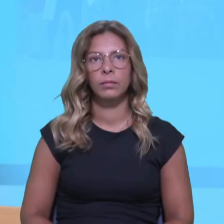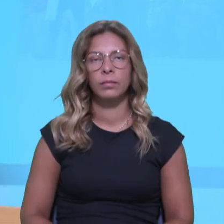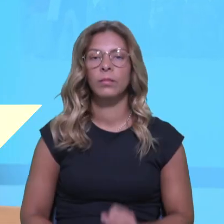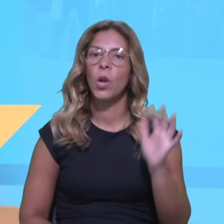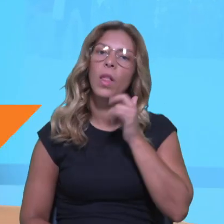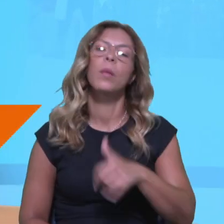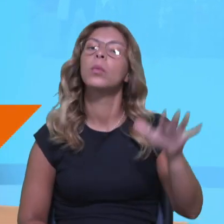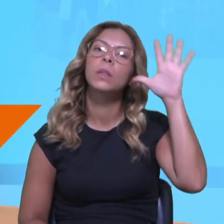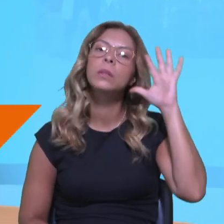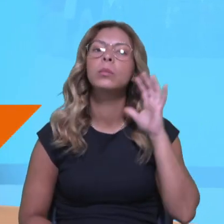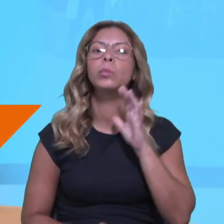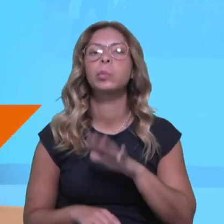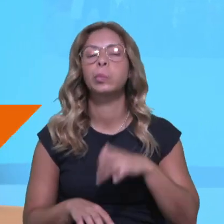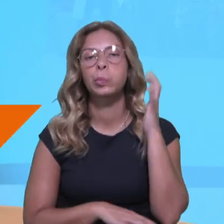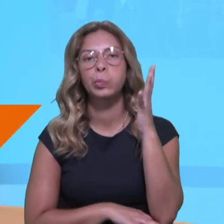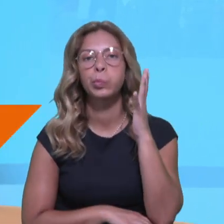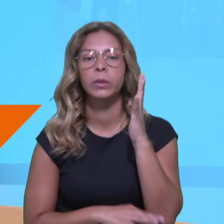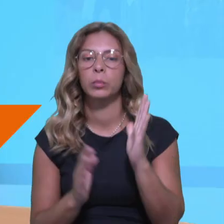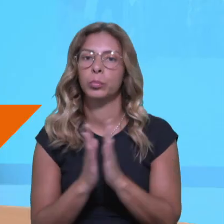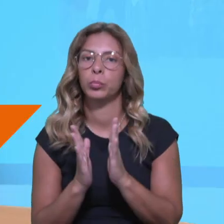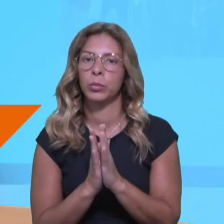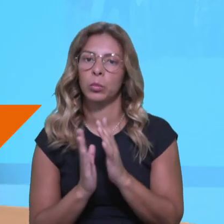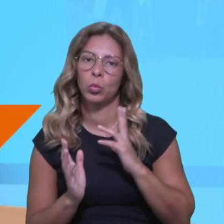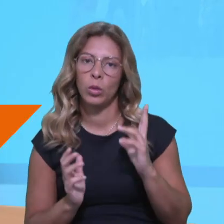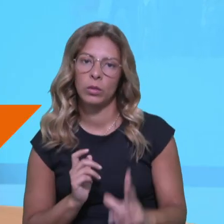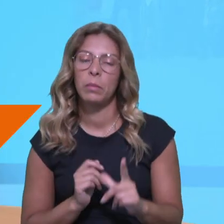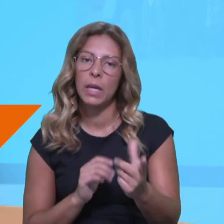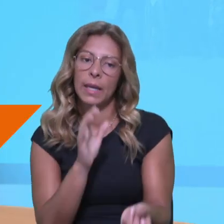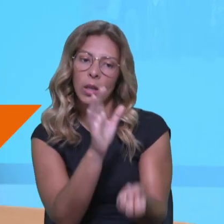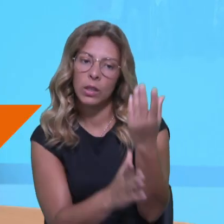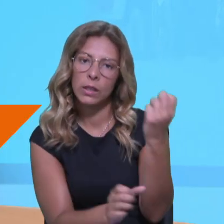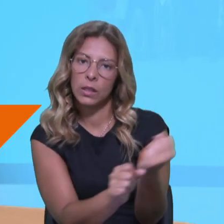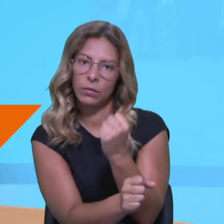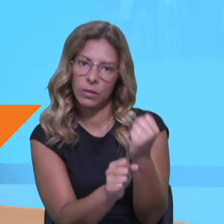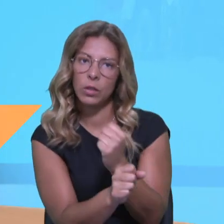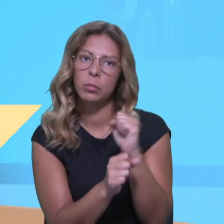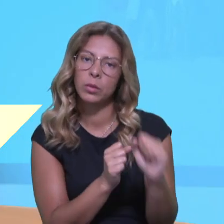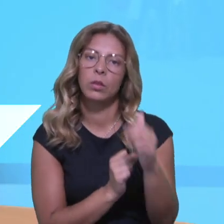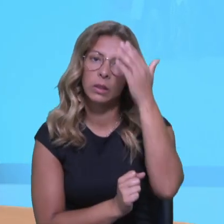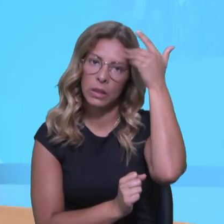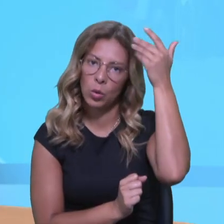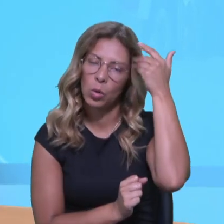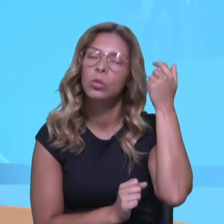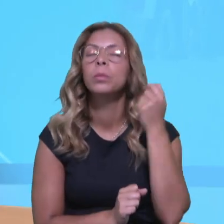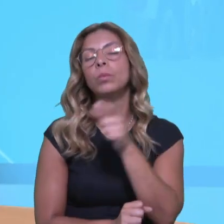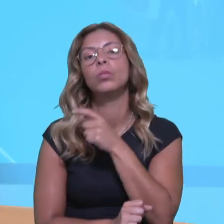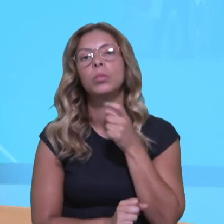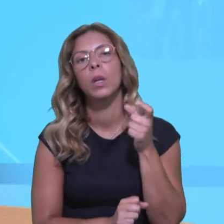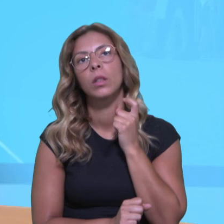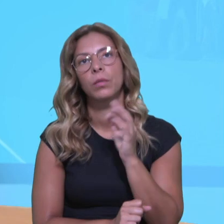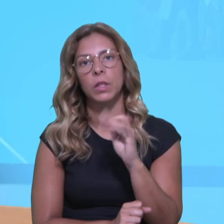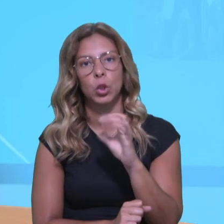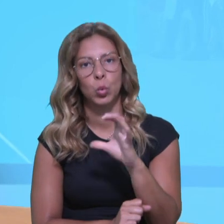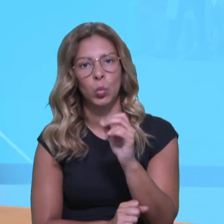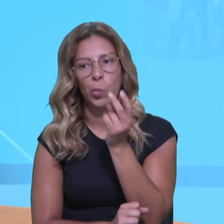Olá, muito boa tarde. A Conferência Episcopal Portuguesa criou este ano o Serviço Nacional da Pastoral dos Idosos. O padre Francisco Ruivo coordena